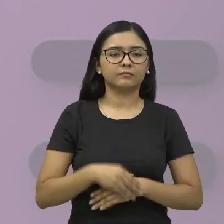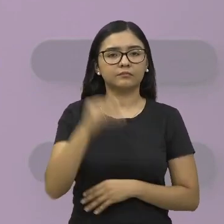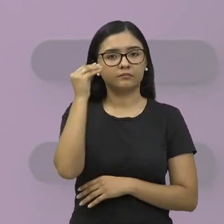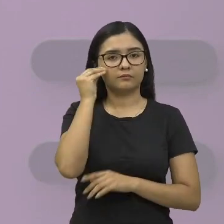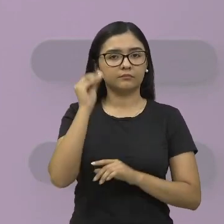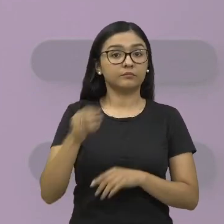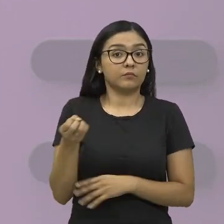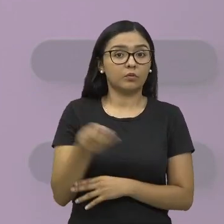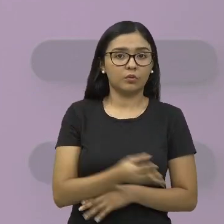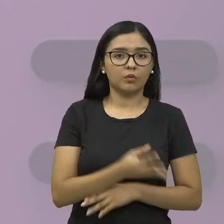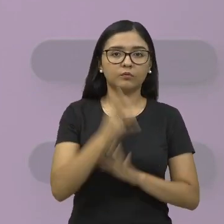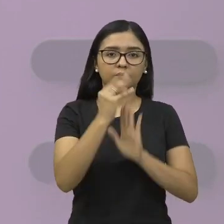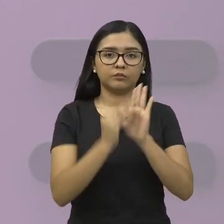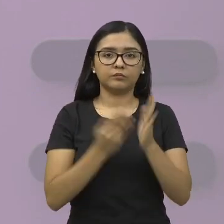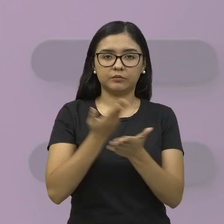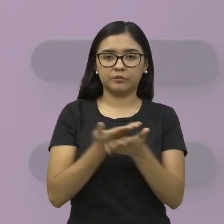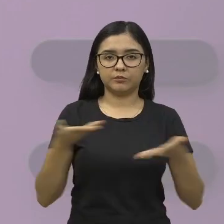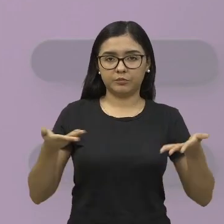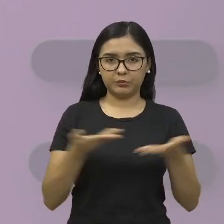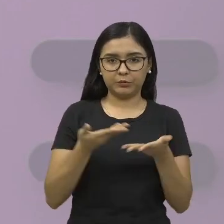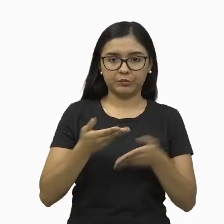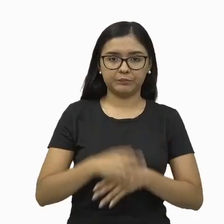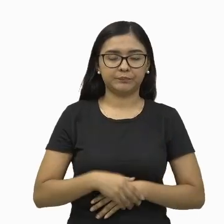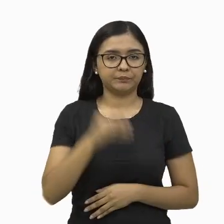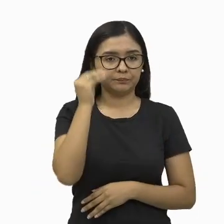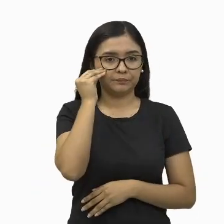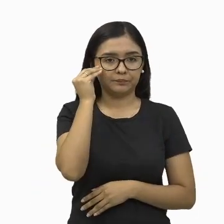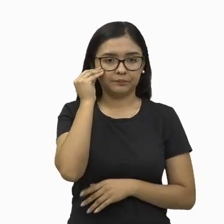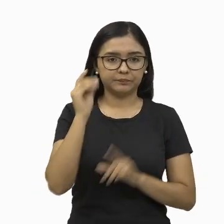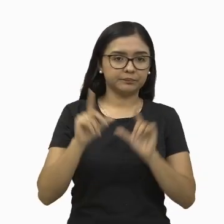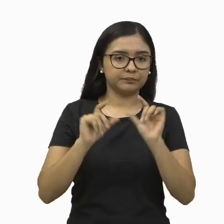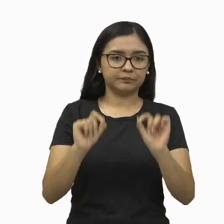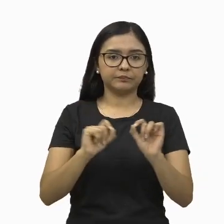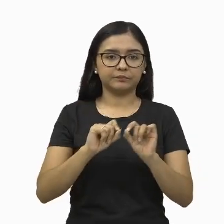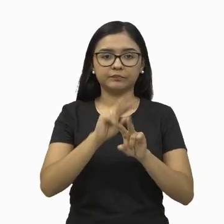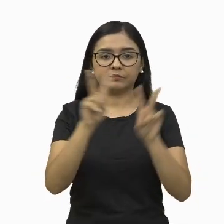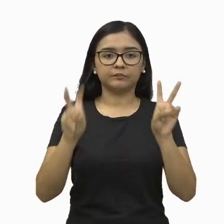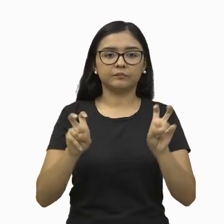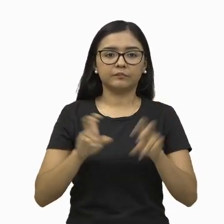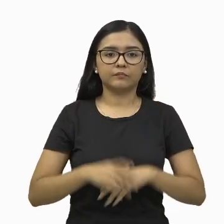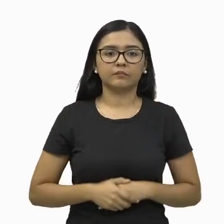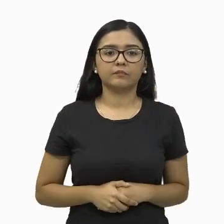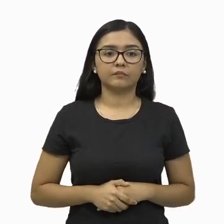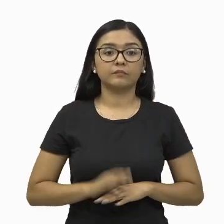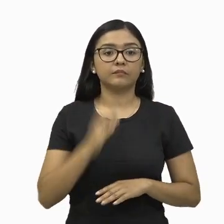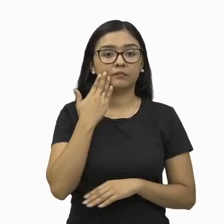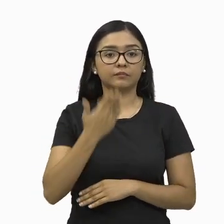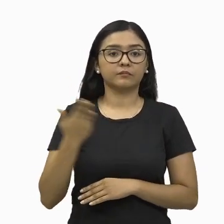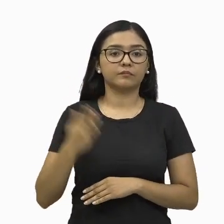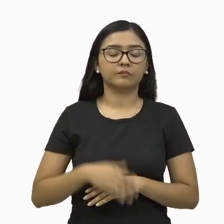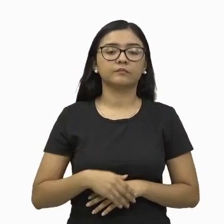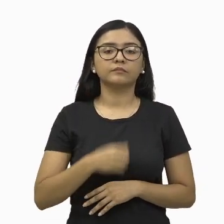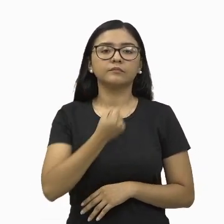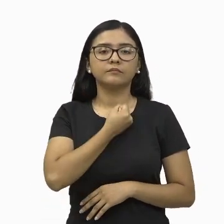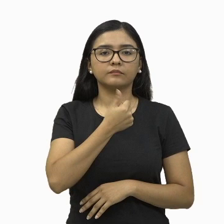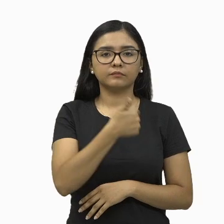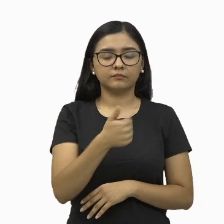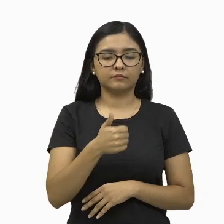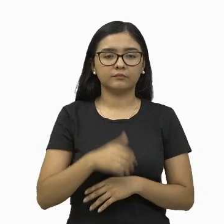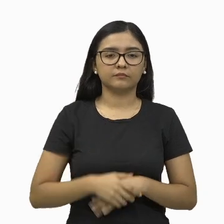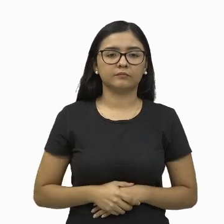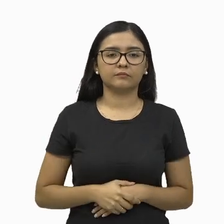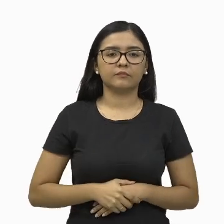novo conteúdo na nossa aula de hoje. Então, acompanha comigo o tema. Aí está, na aula de número 11, nós iremos falar sobre